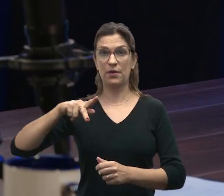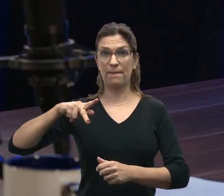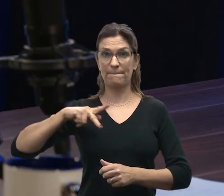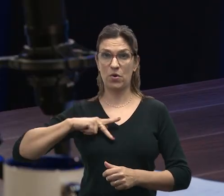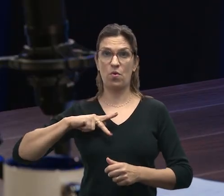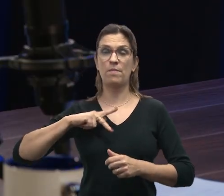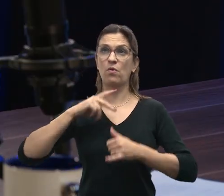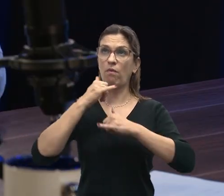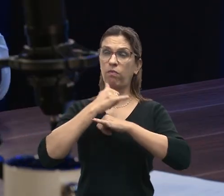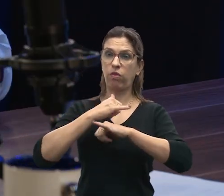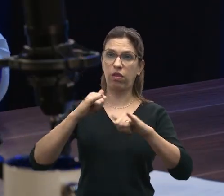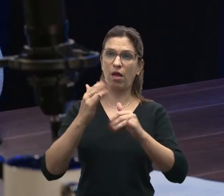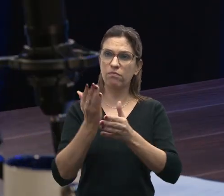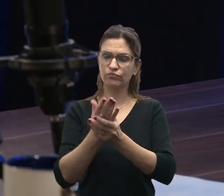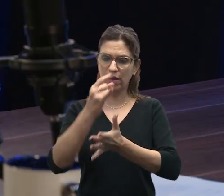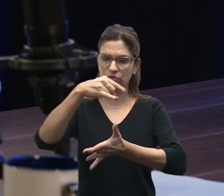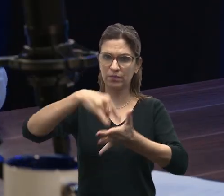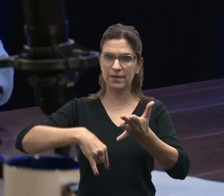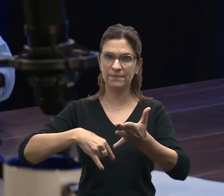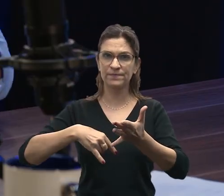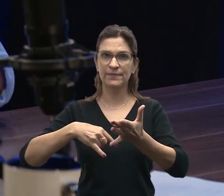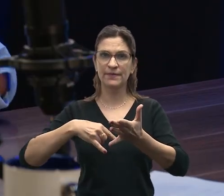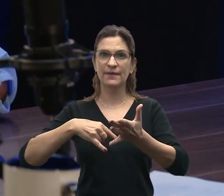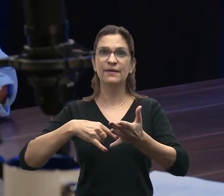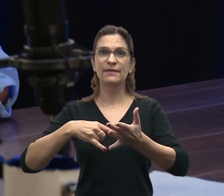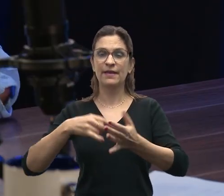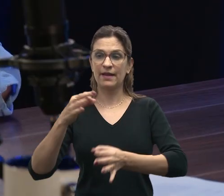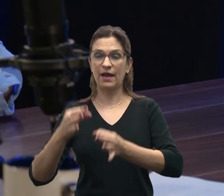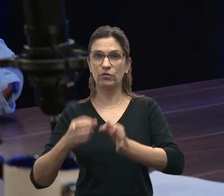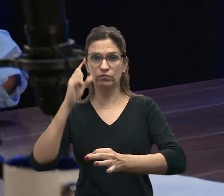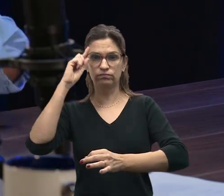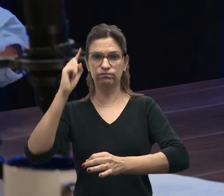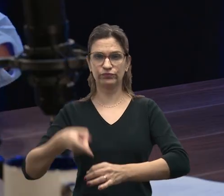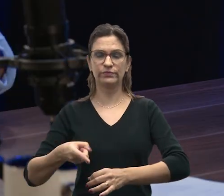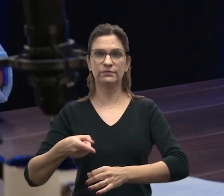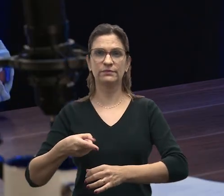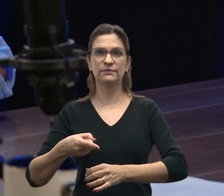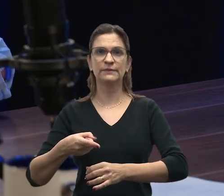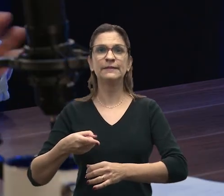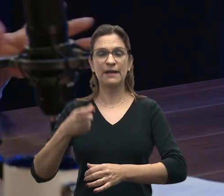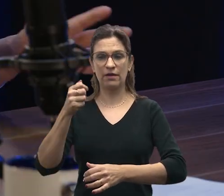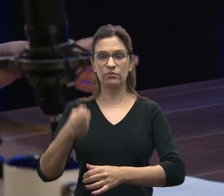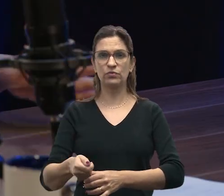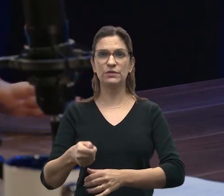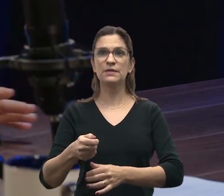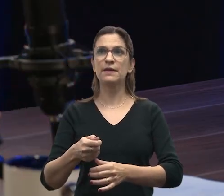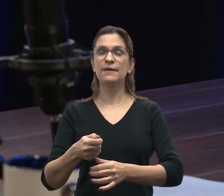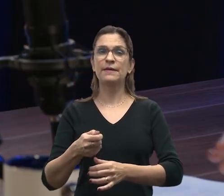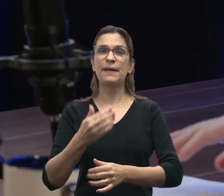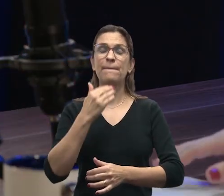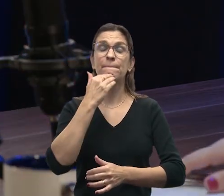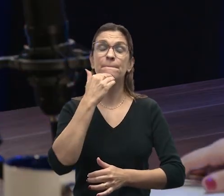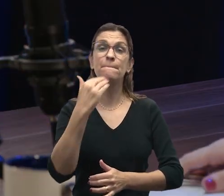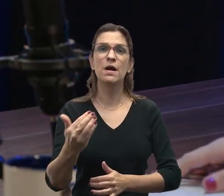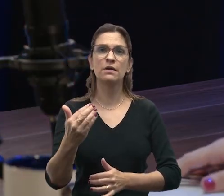manifesta e o juiz dá uma liminar. Em quase todos os casos, assim, 90% dos casos já chegam arrumadinhos. E